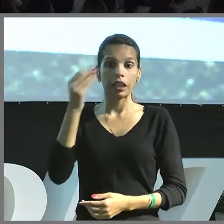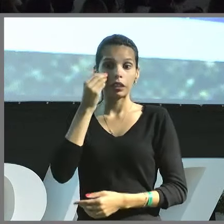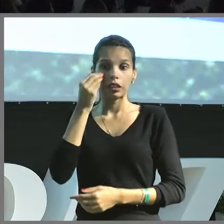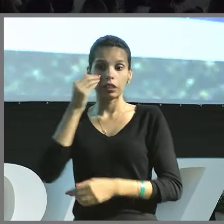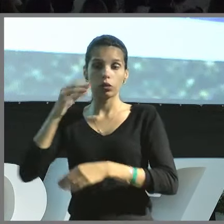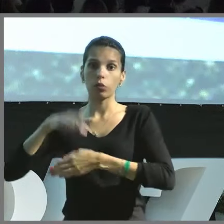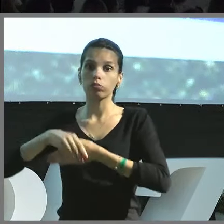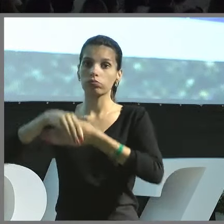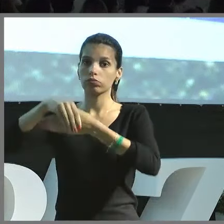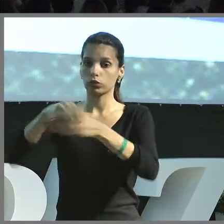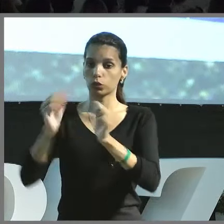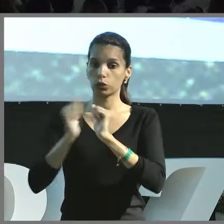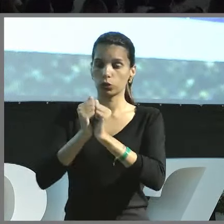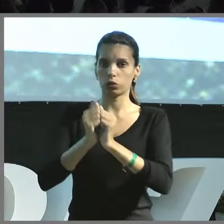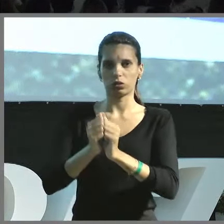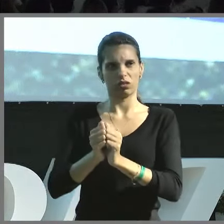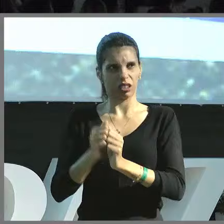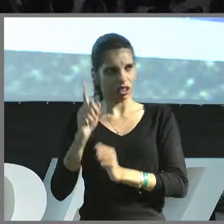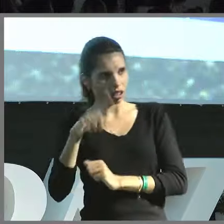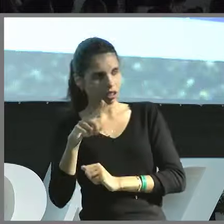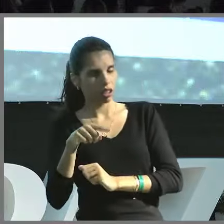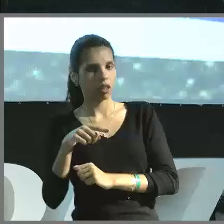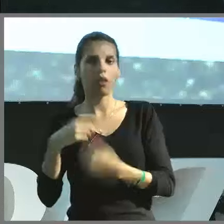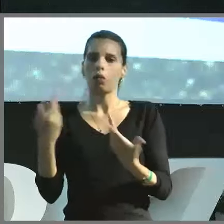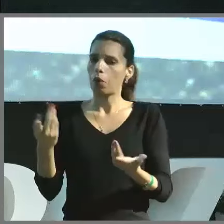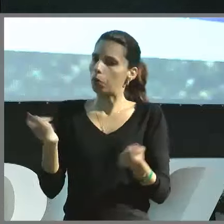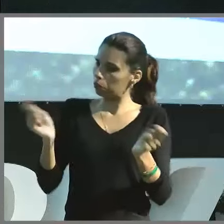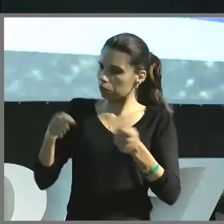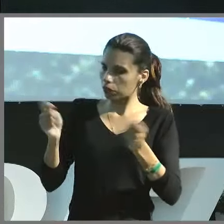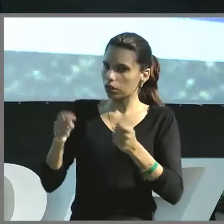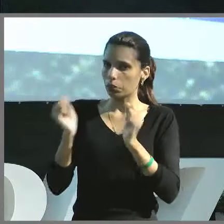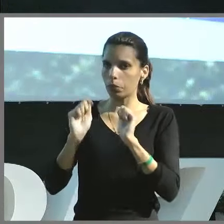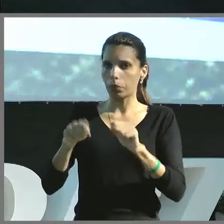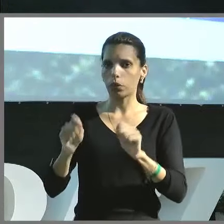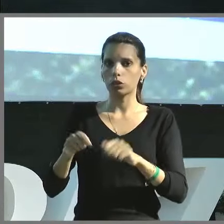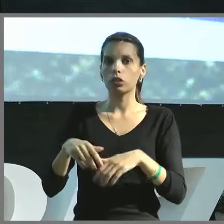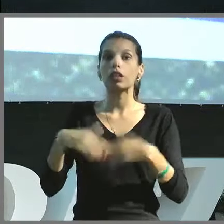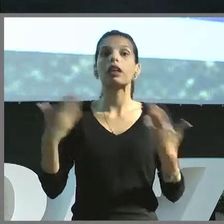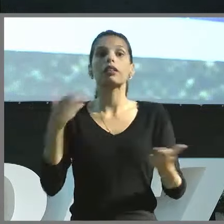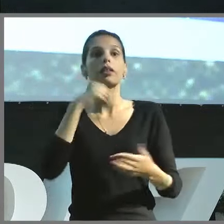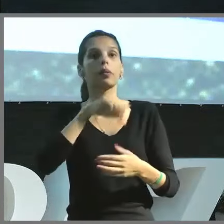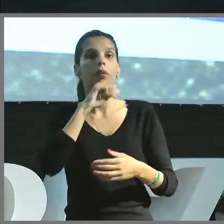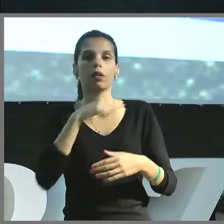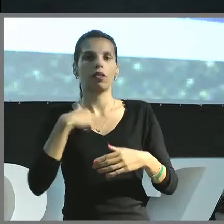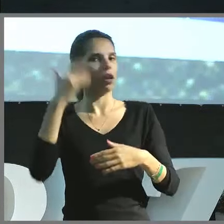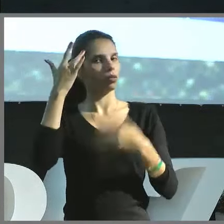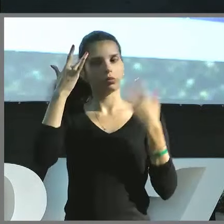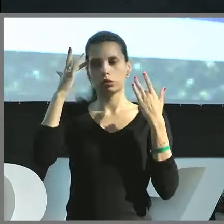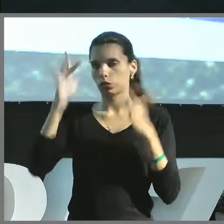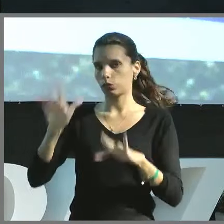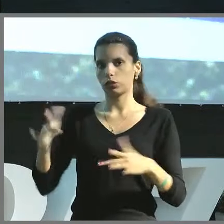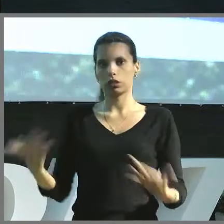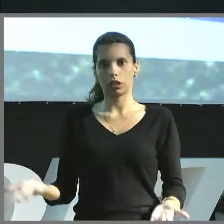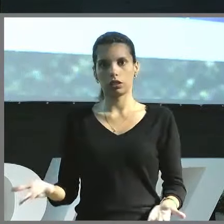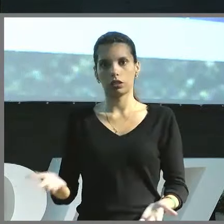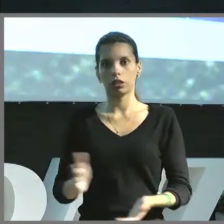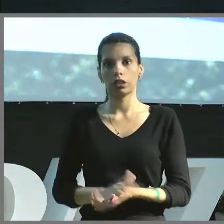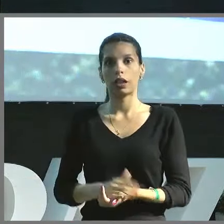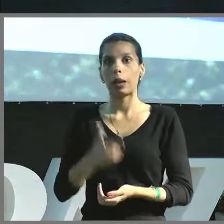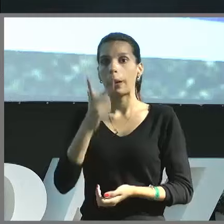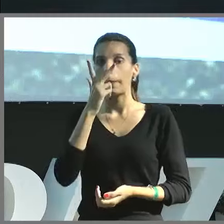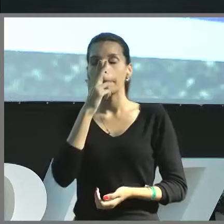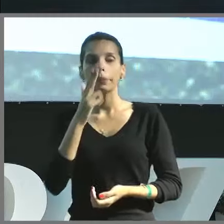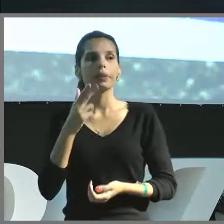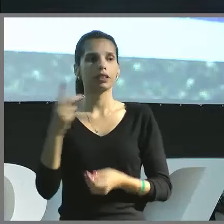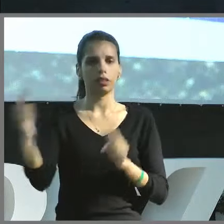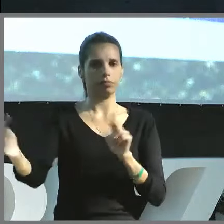será? Eu disse: sim, pode ser, é uma hipótese. Mas cadê ela? Eu digo: não sei. Ela apareceu dois doidos.